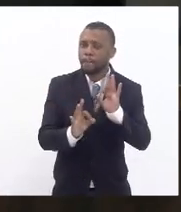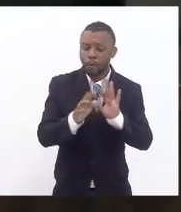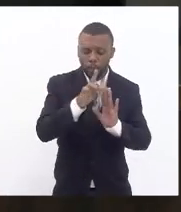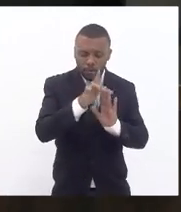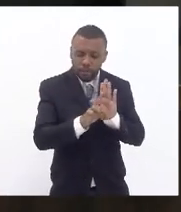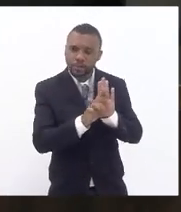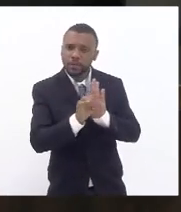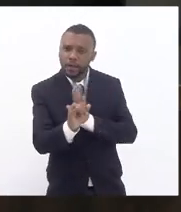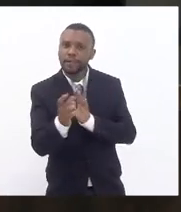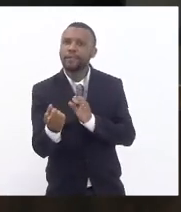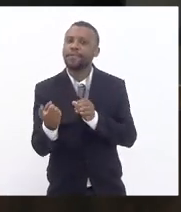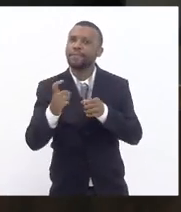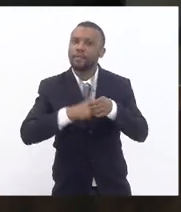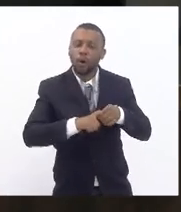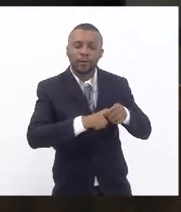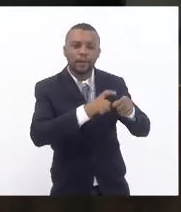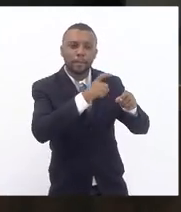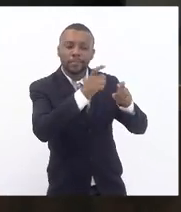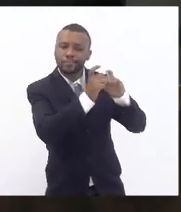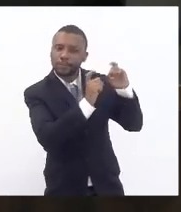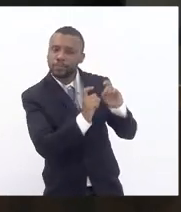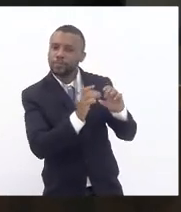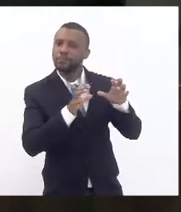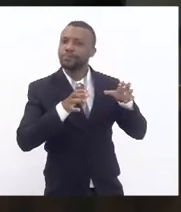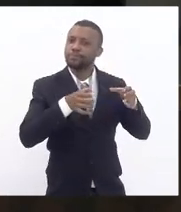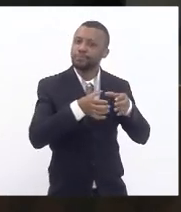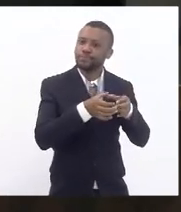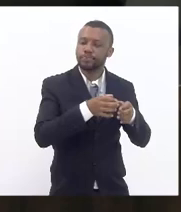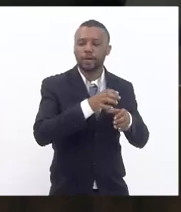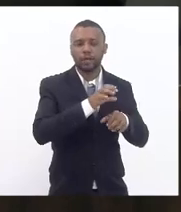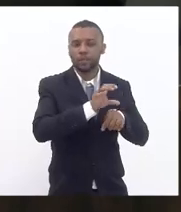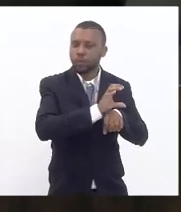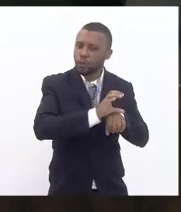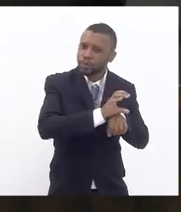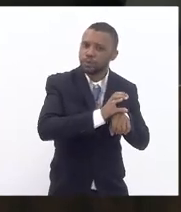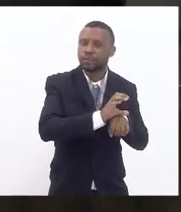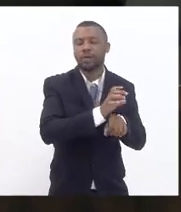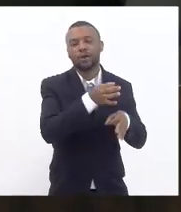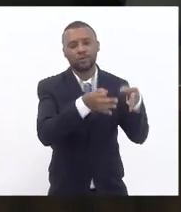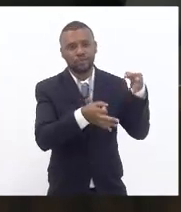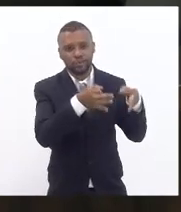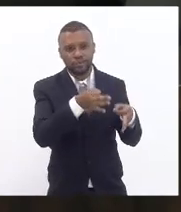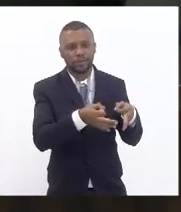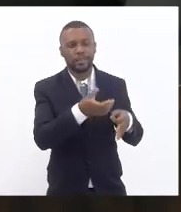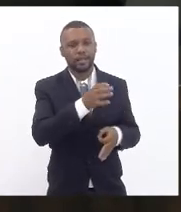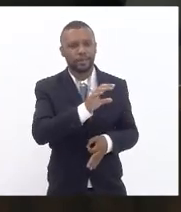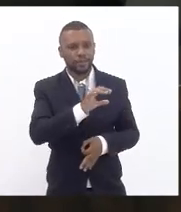CCJ. Obrigado, deputado Jari, aí pelo carinho e pela compreensão.